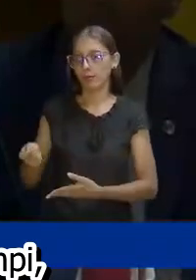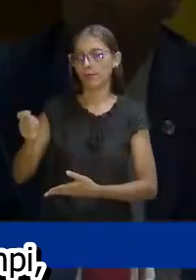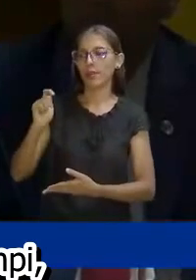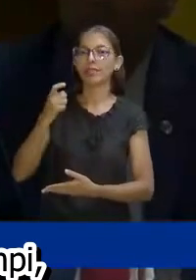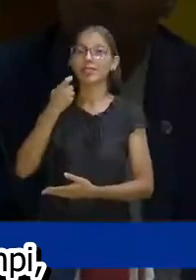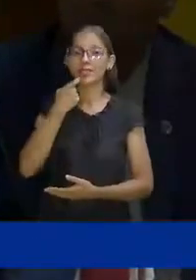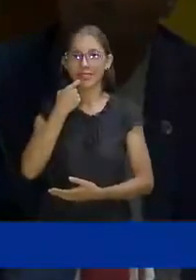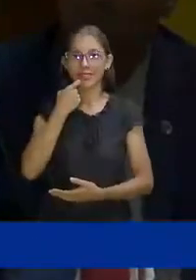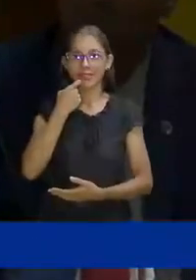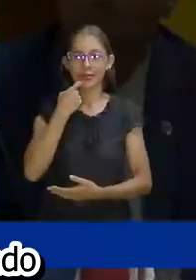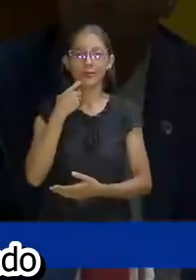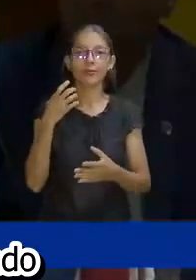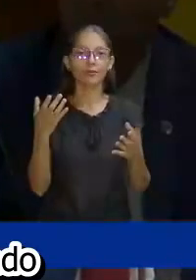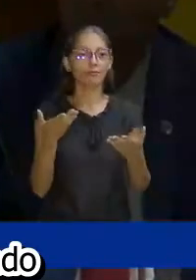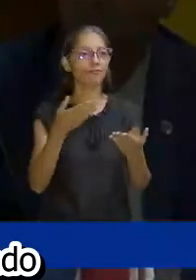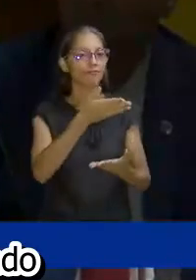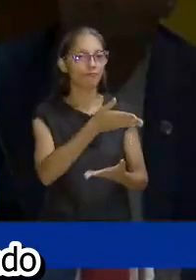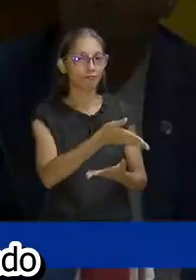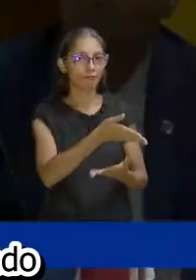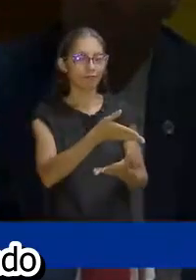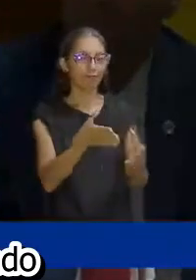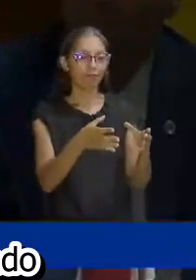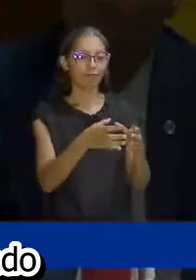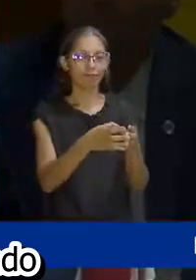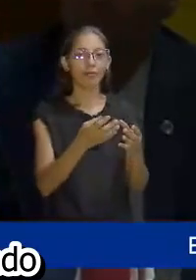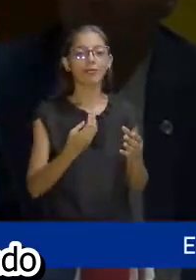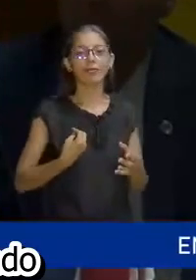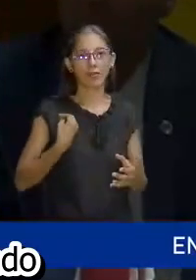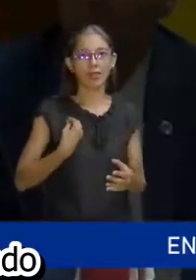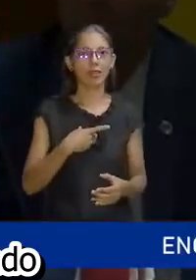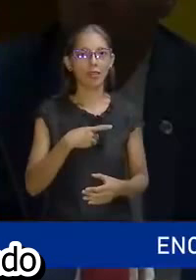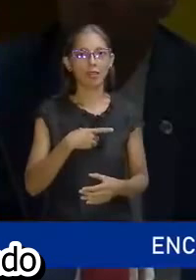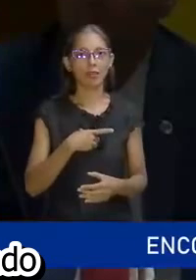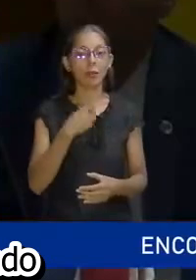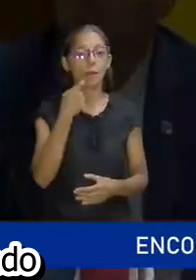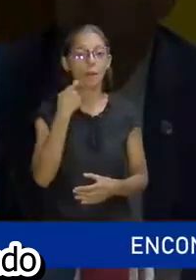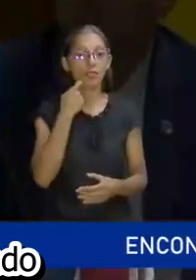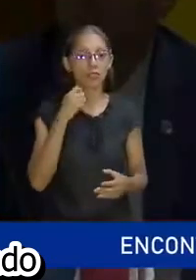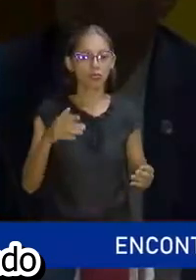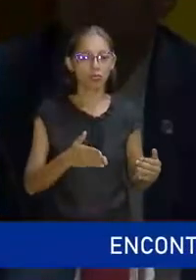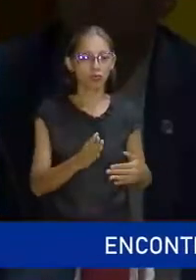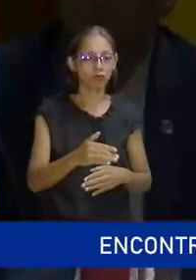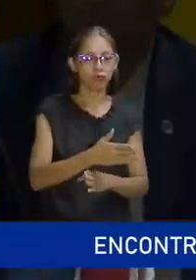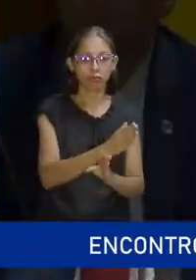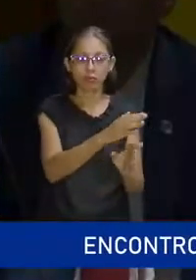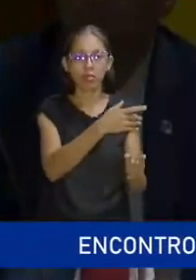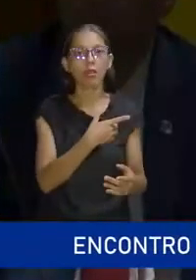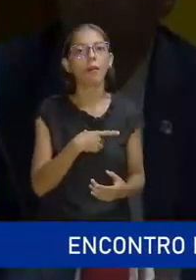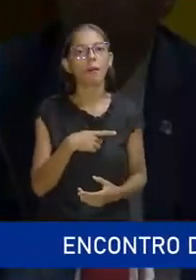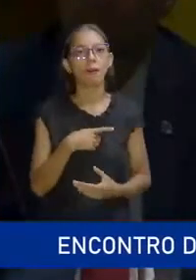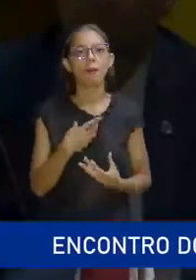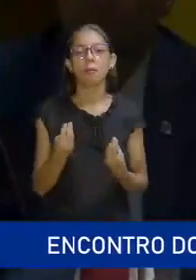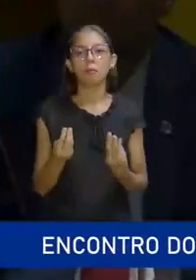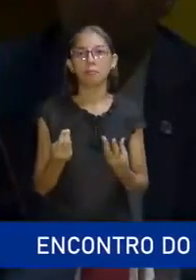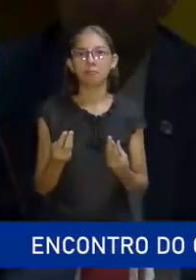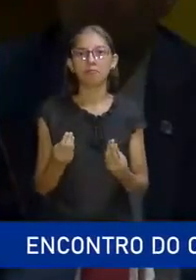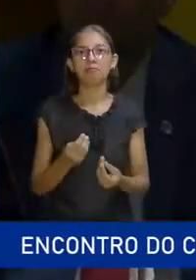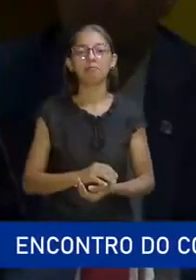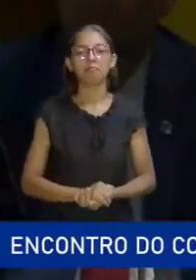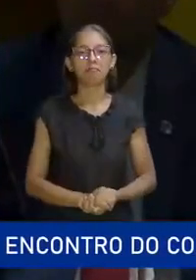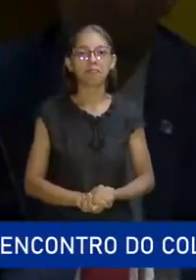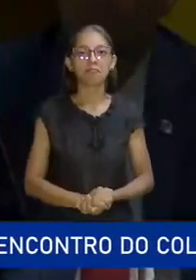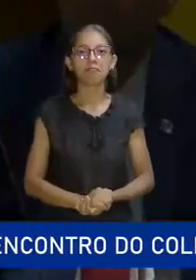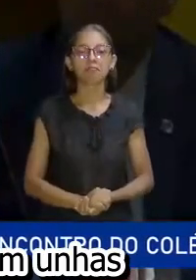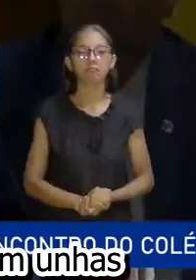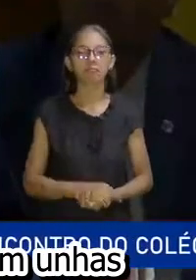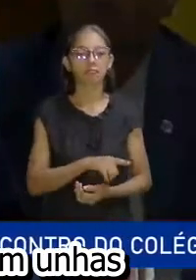comunidade dos Wayampi, o rio tem vida, tem peixe. A gente vê peixe pulando fora do rio. Aonde não tem